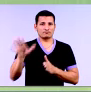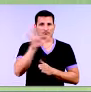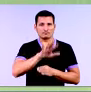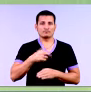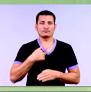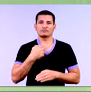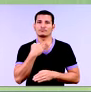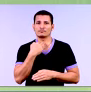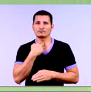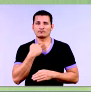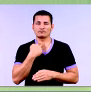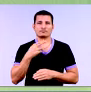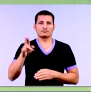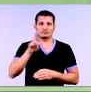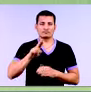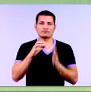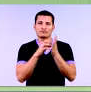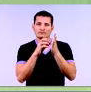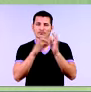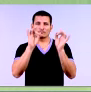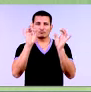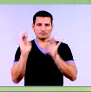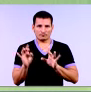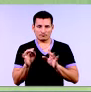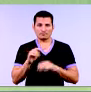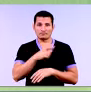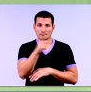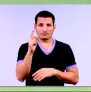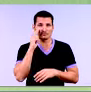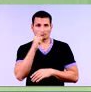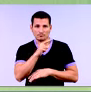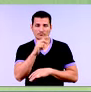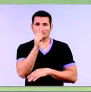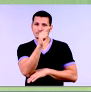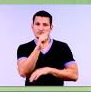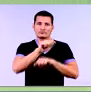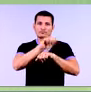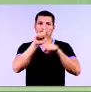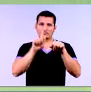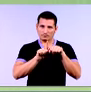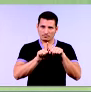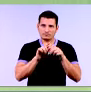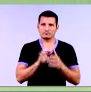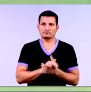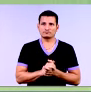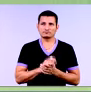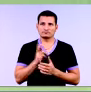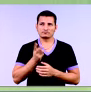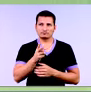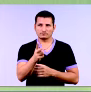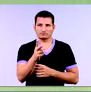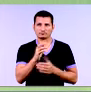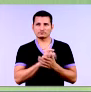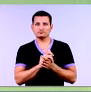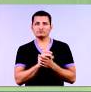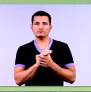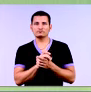utilizar caracteres especiais, vocês viram isso lá em algoritmo. Sempre